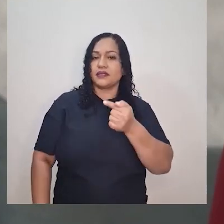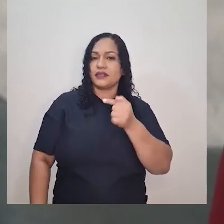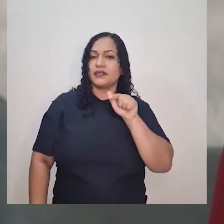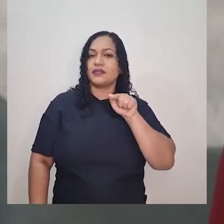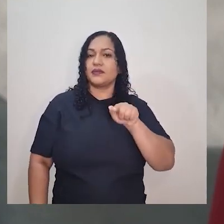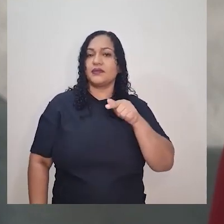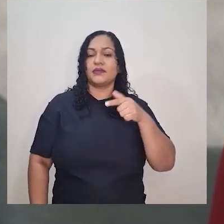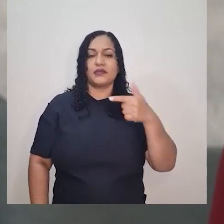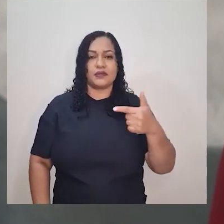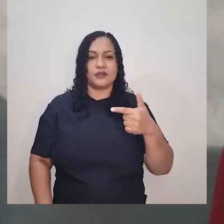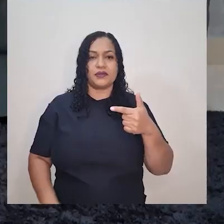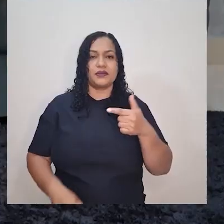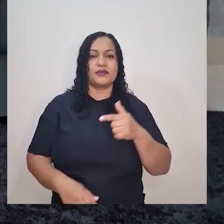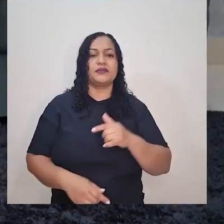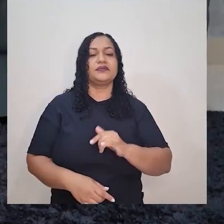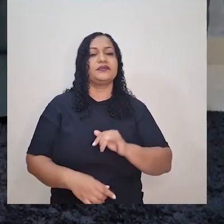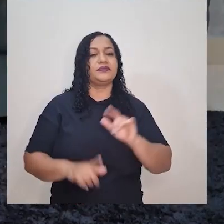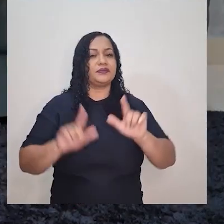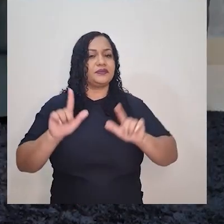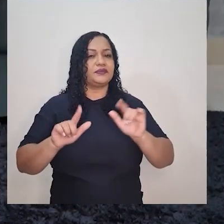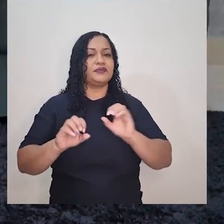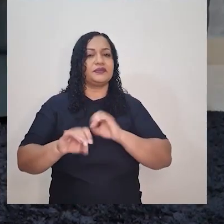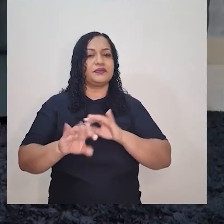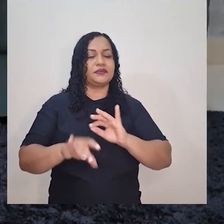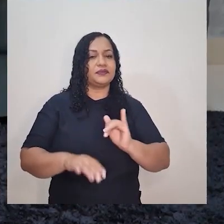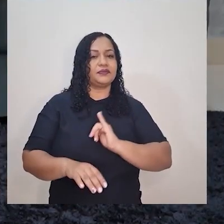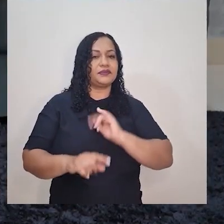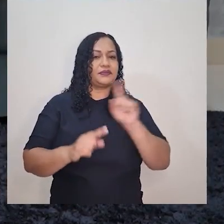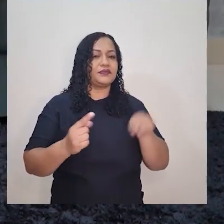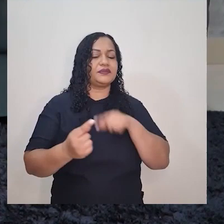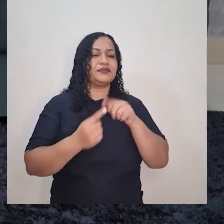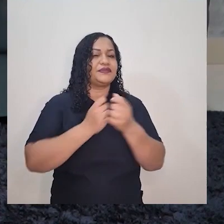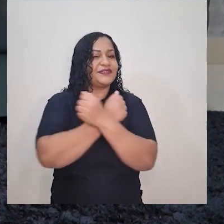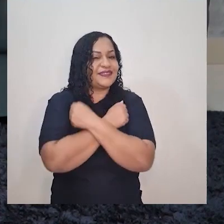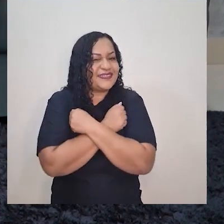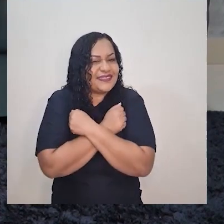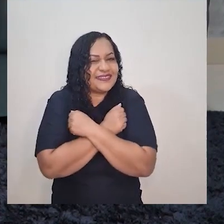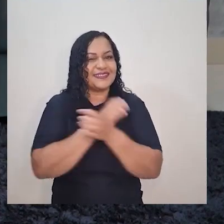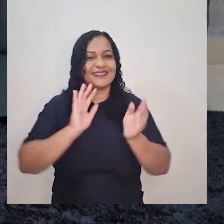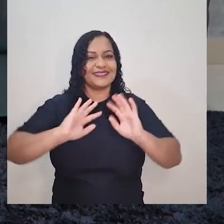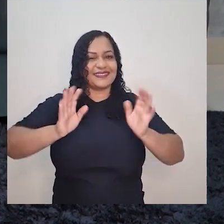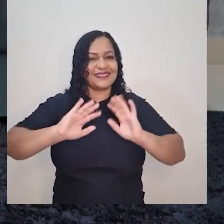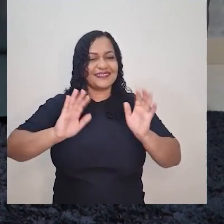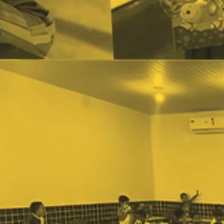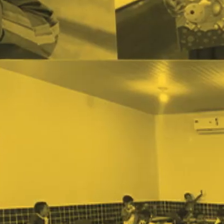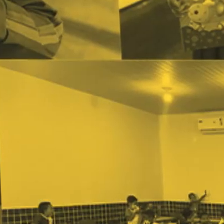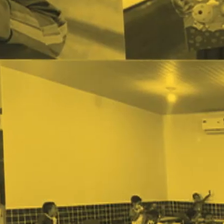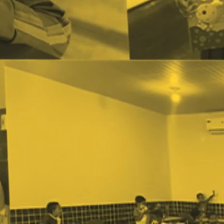7.2 da TV Educa Hits. Até a próxima, um forte abraço! Tchau! Tchau!